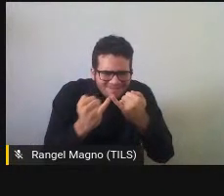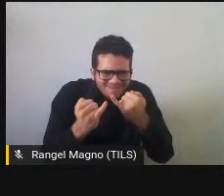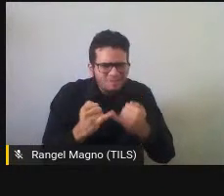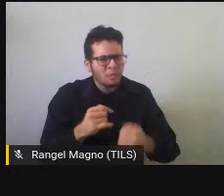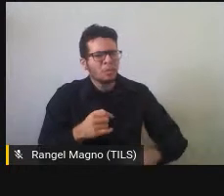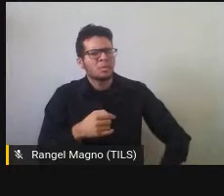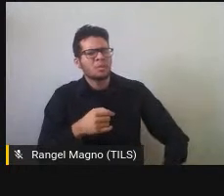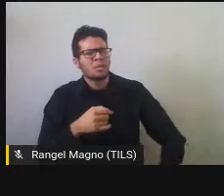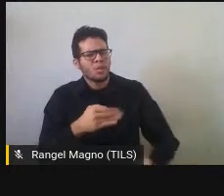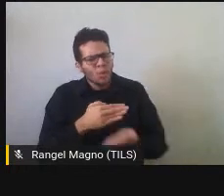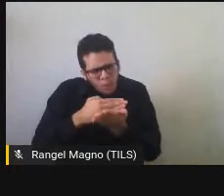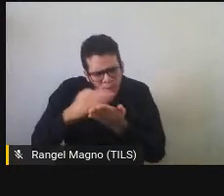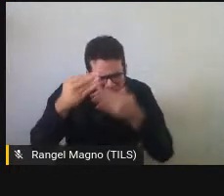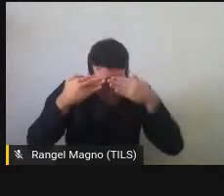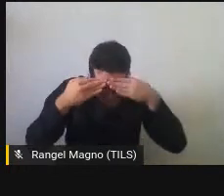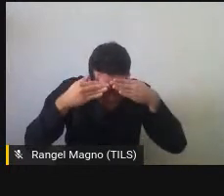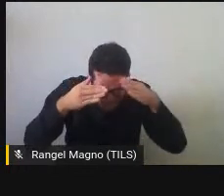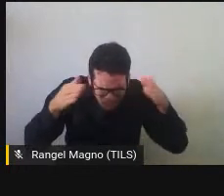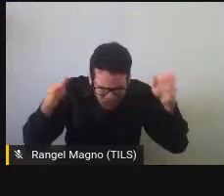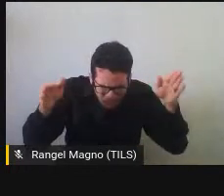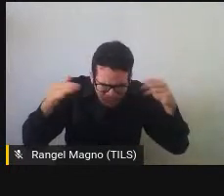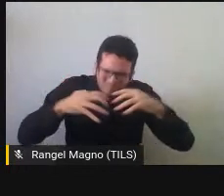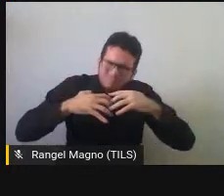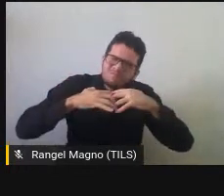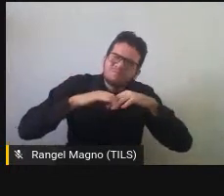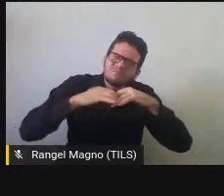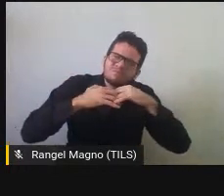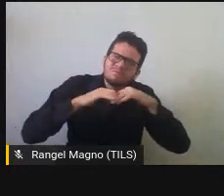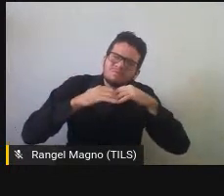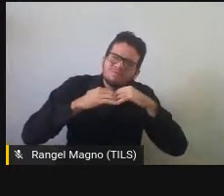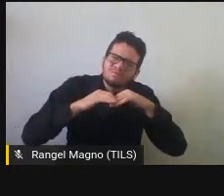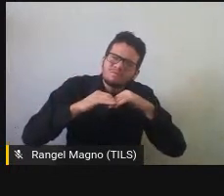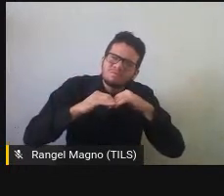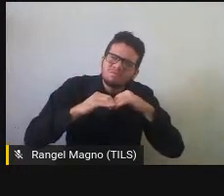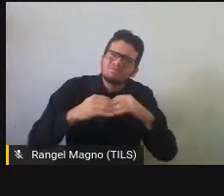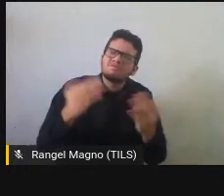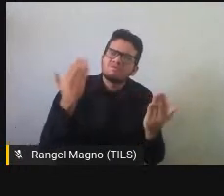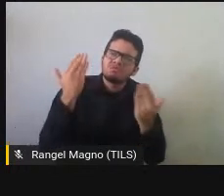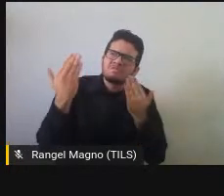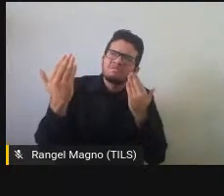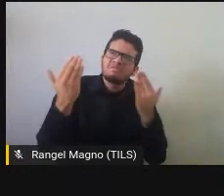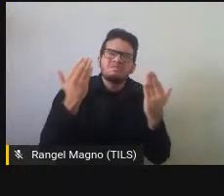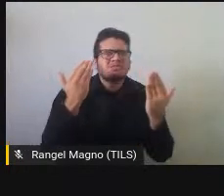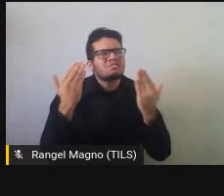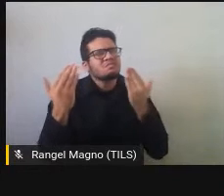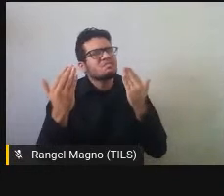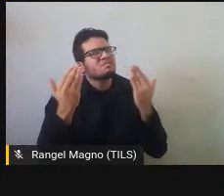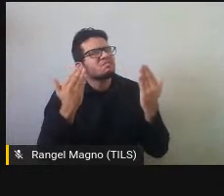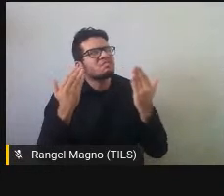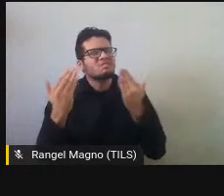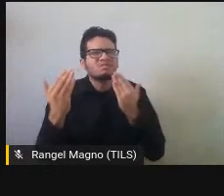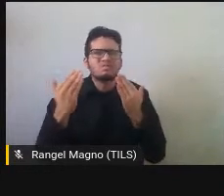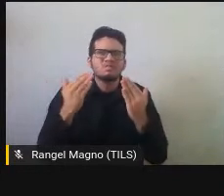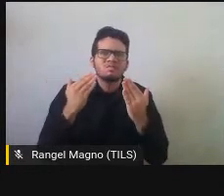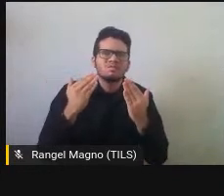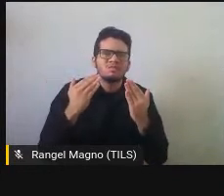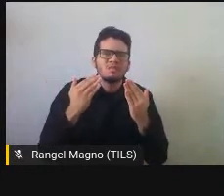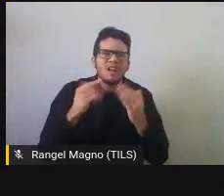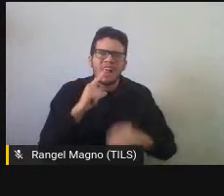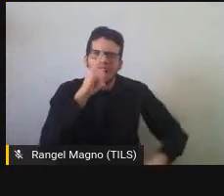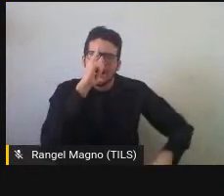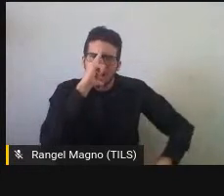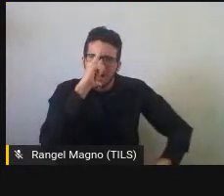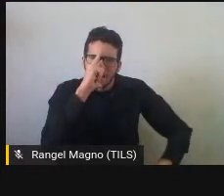não era tão nova entretanto embora conhecido esse funcionamento da língua grega estava envolvido por uma